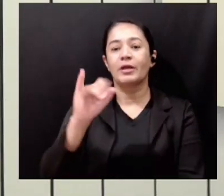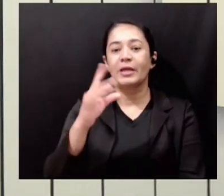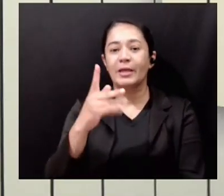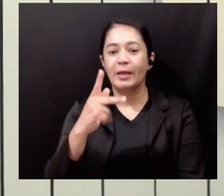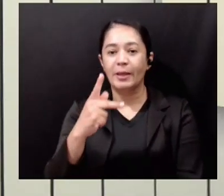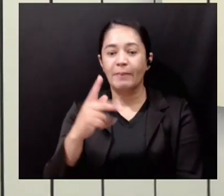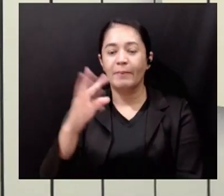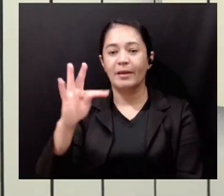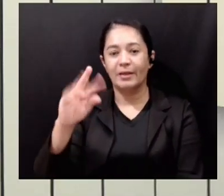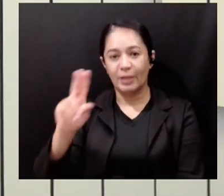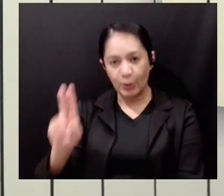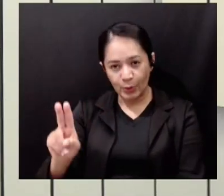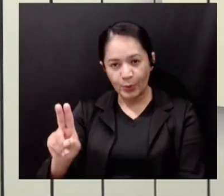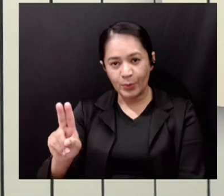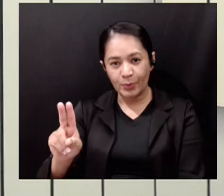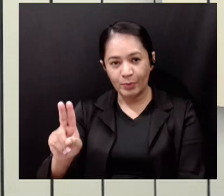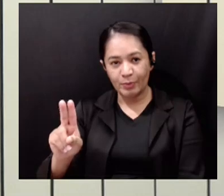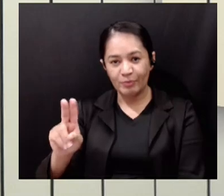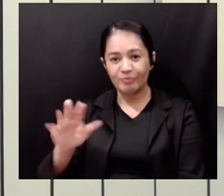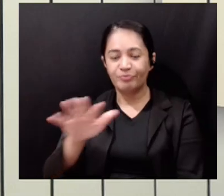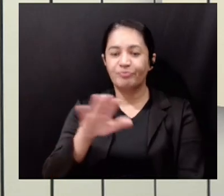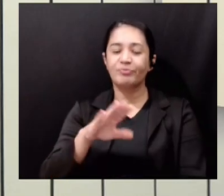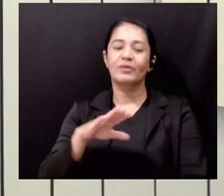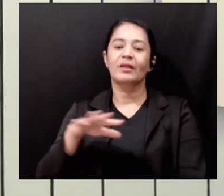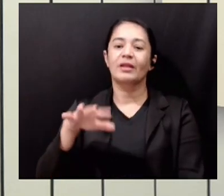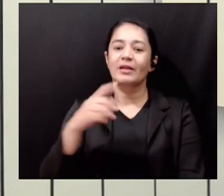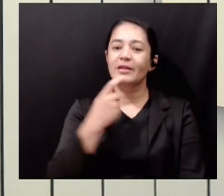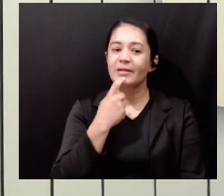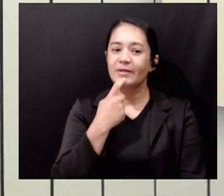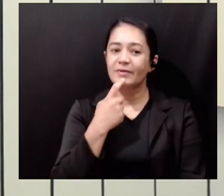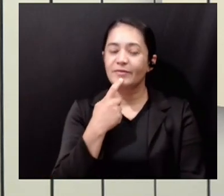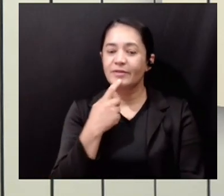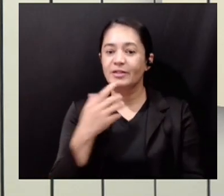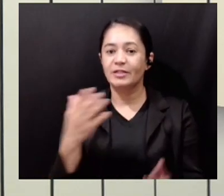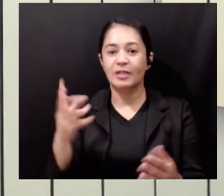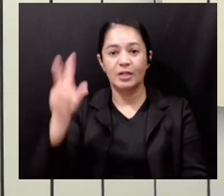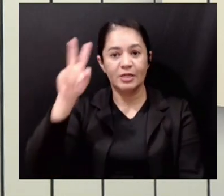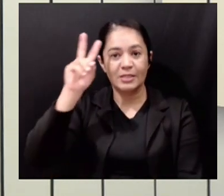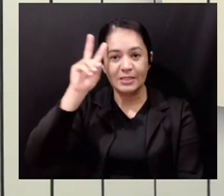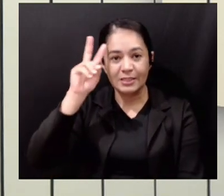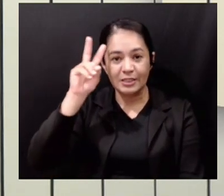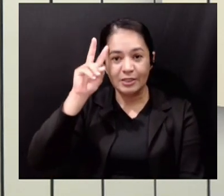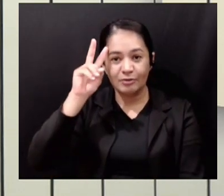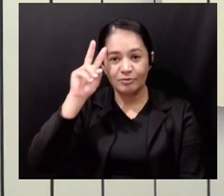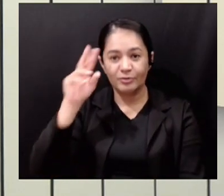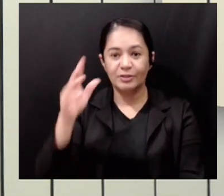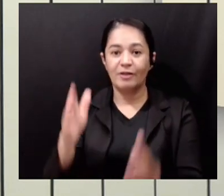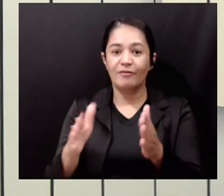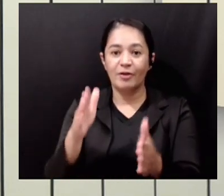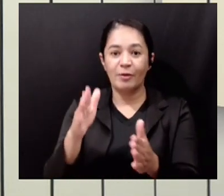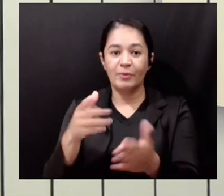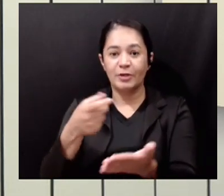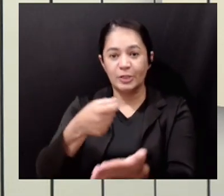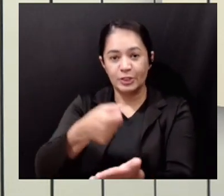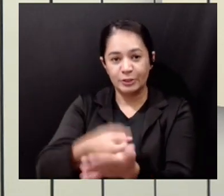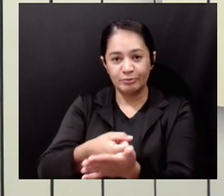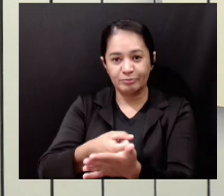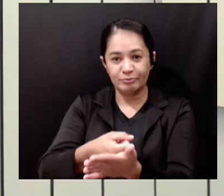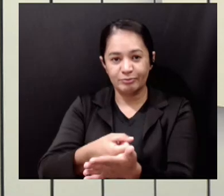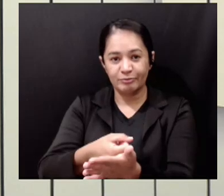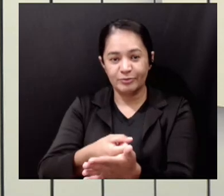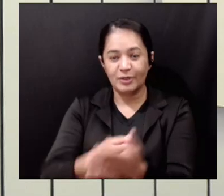Predial Territorial Urbano de Campinas, vence nesta segunda-feira para mais de 469 mil